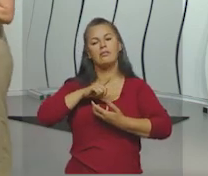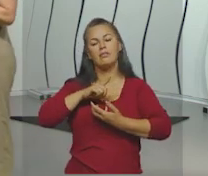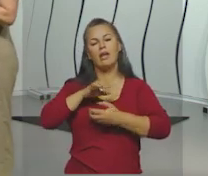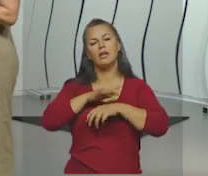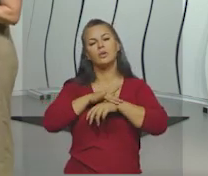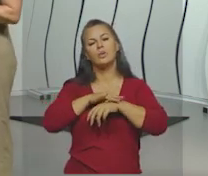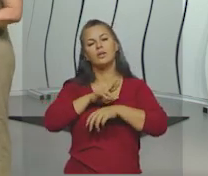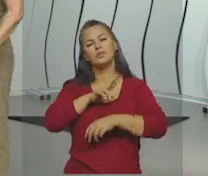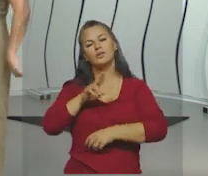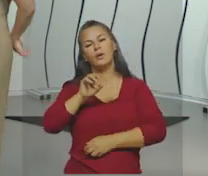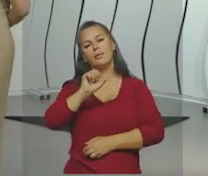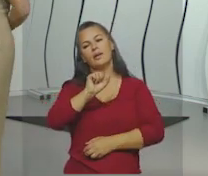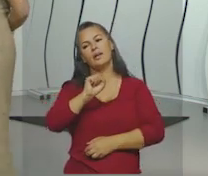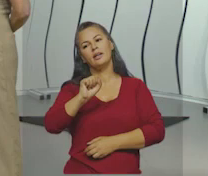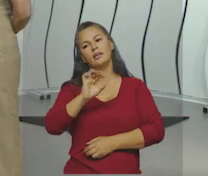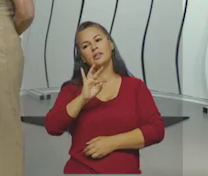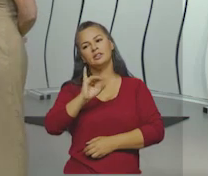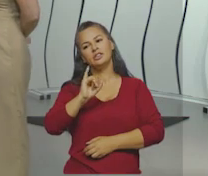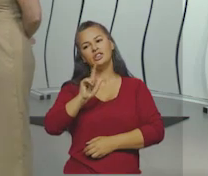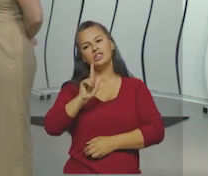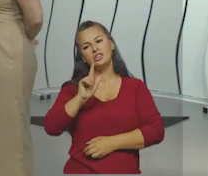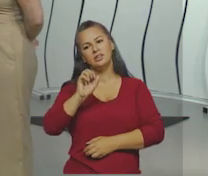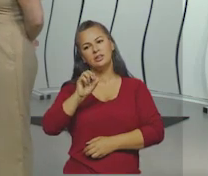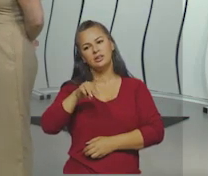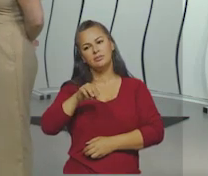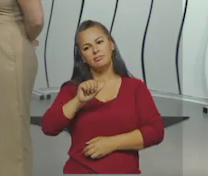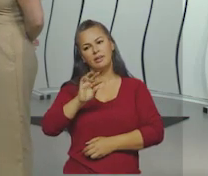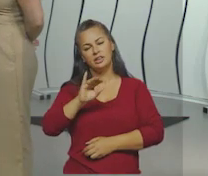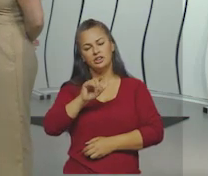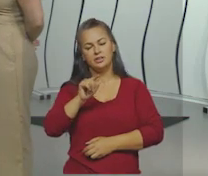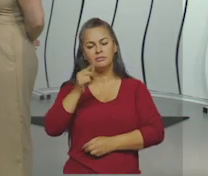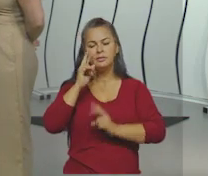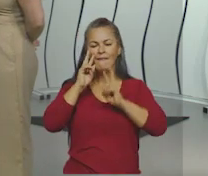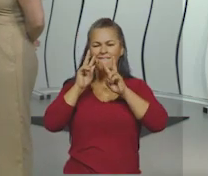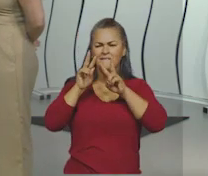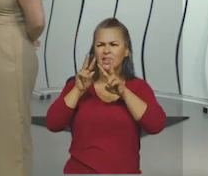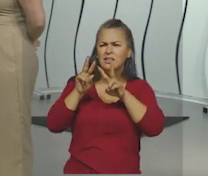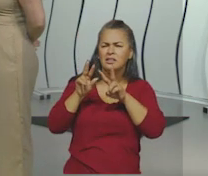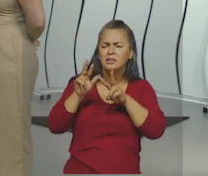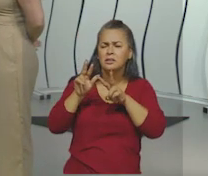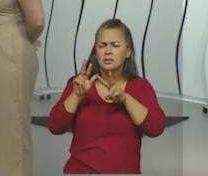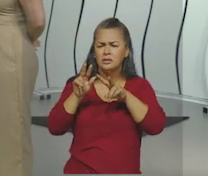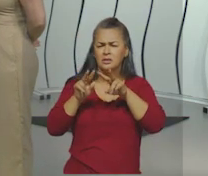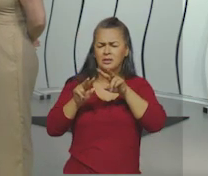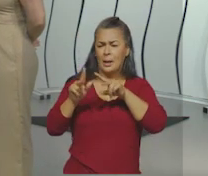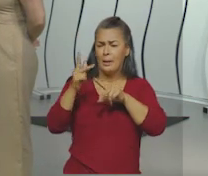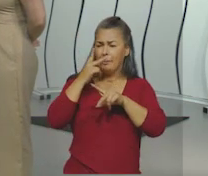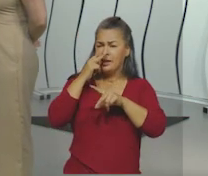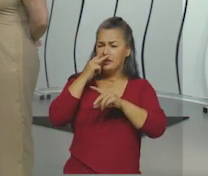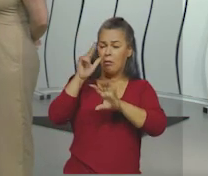astigmatismo, tá? E a imagem sai desfocada.